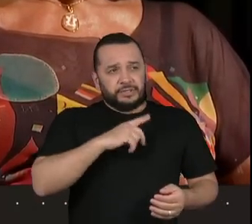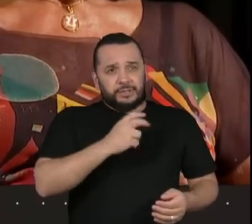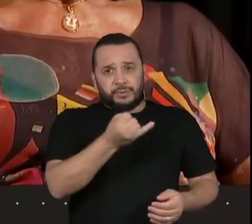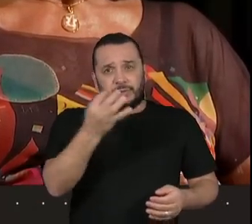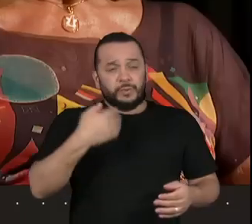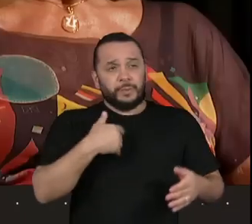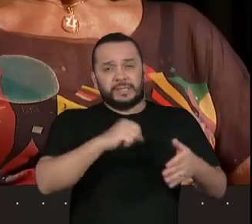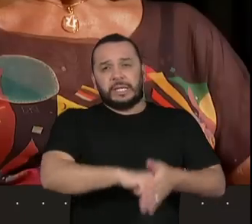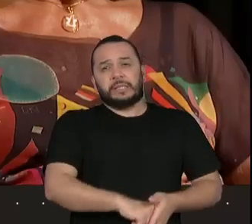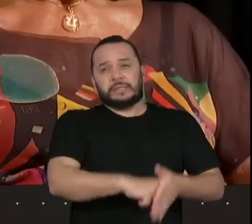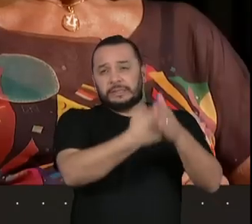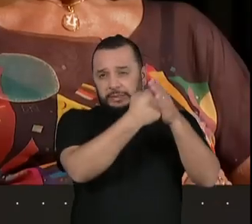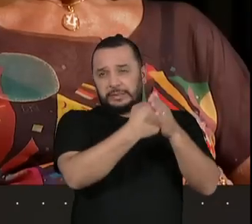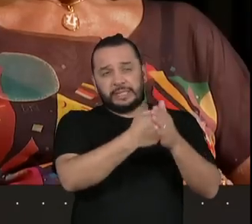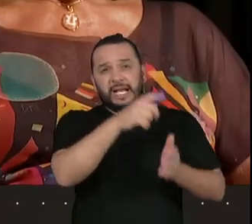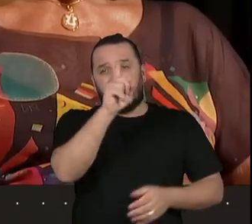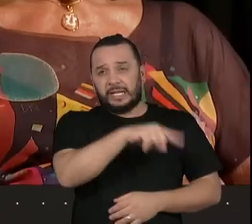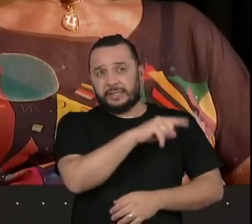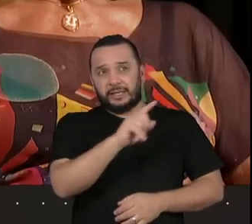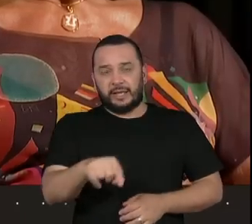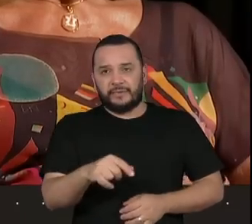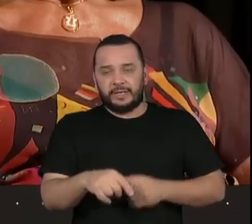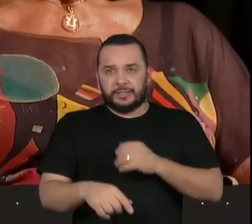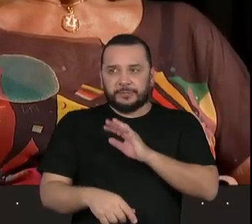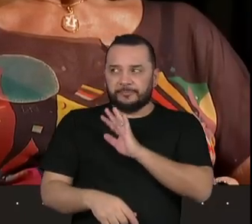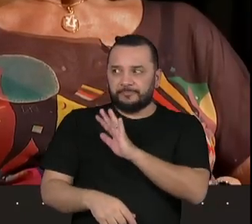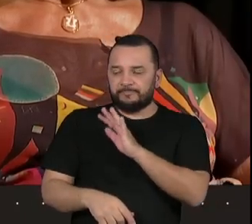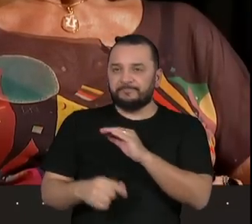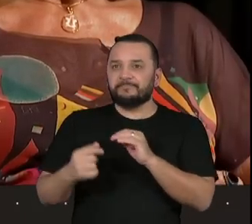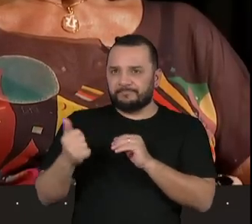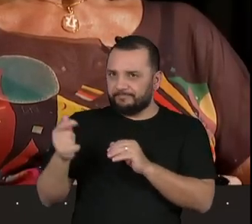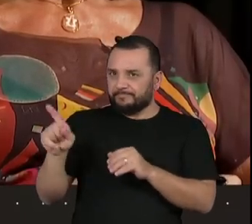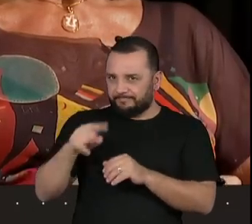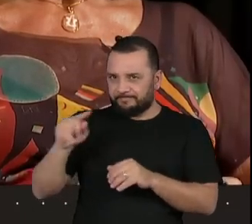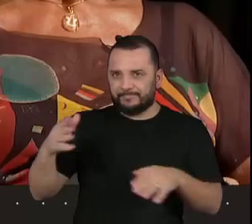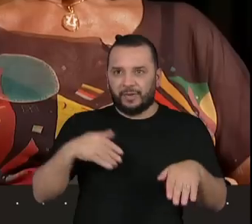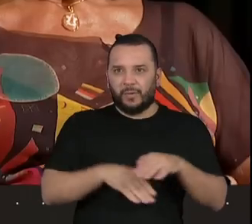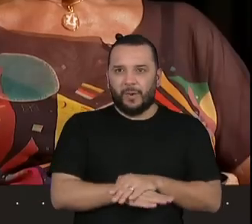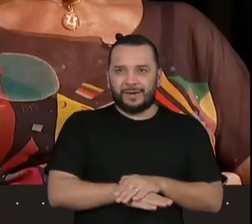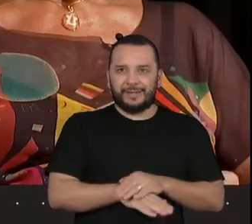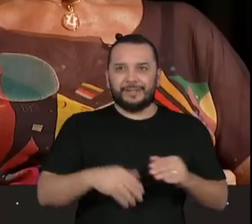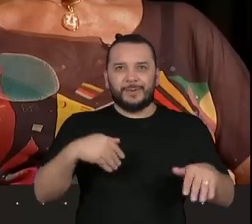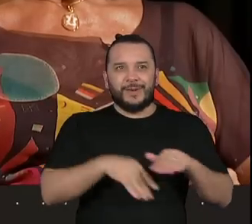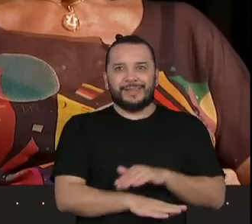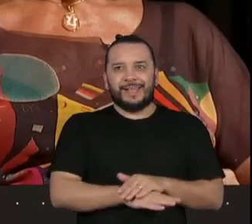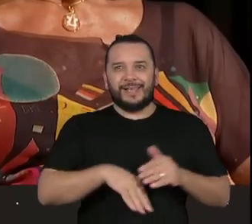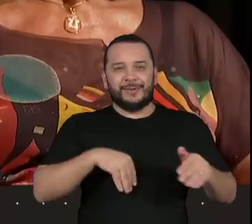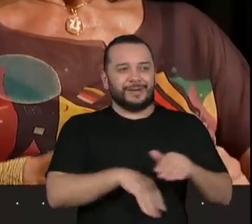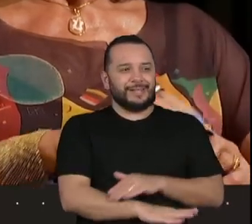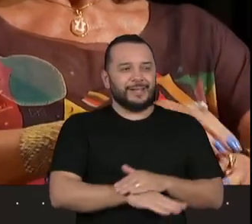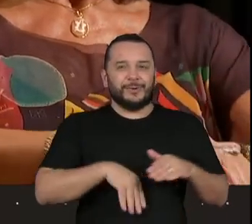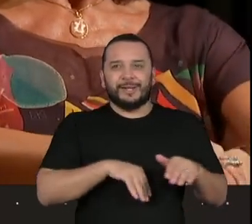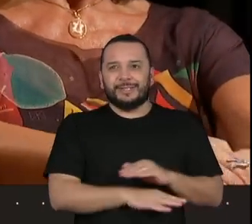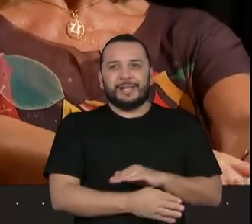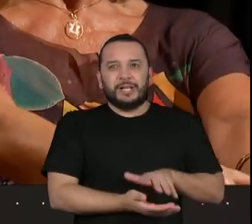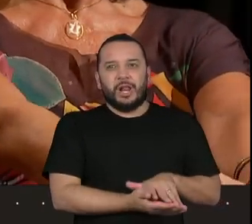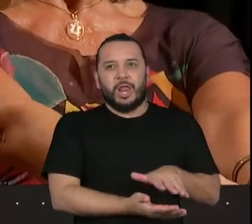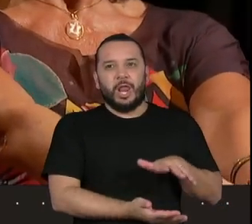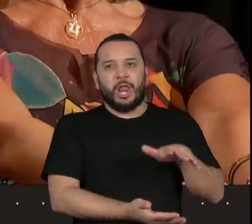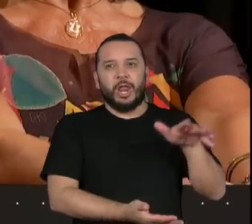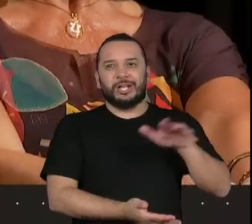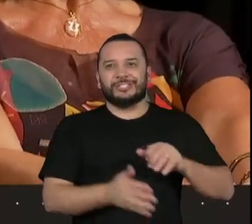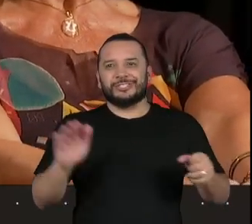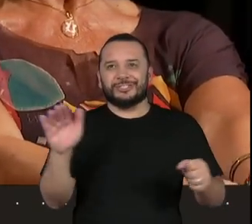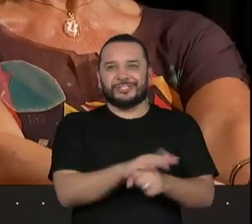intuitivamente, instintivamente, sei lá porquê, eu comecei a jogar dentro da gaveta. Um dia, a gaveta cheia eu levei para casa, eu morava na